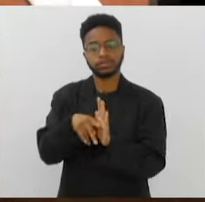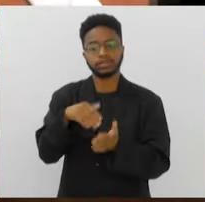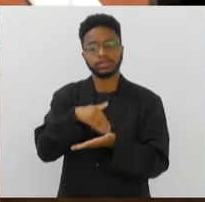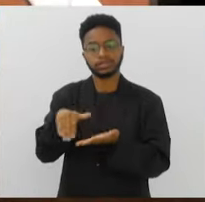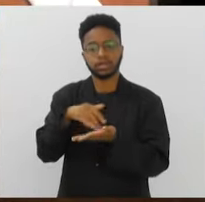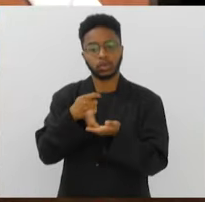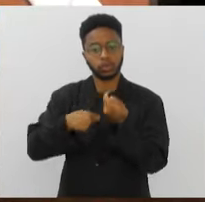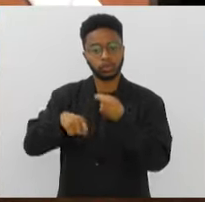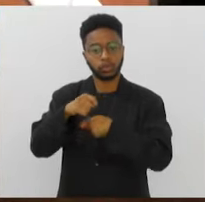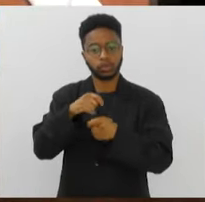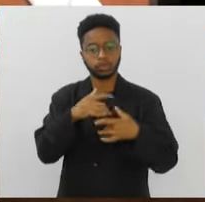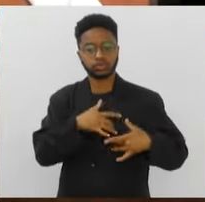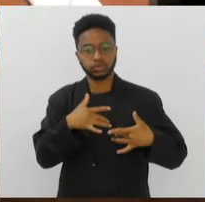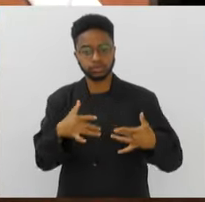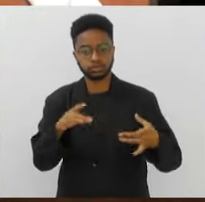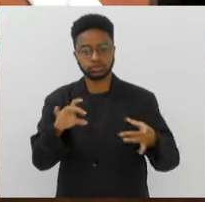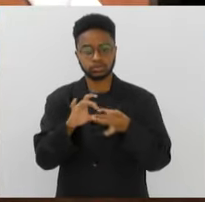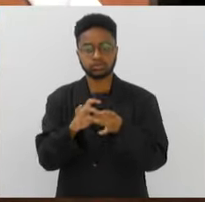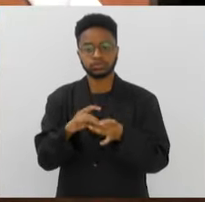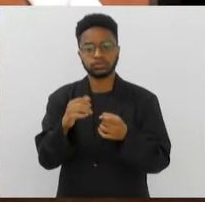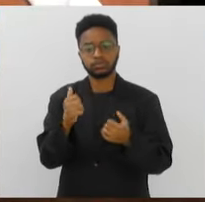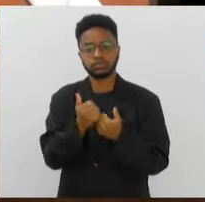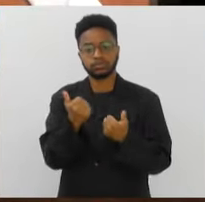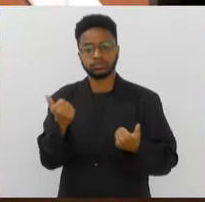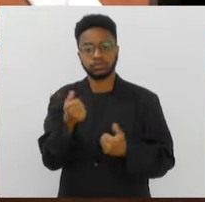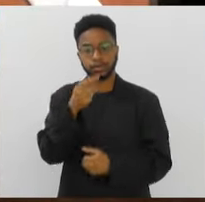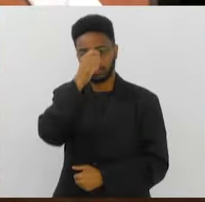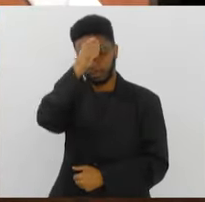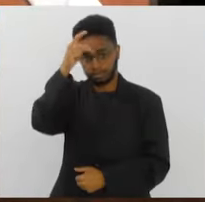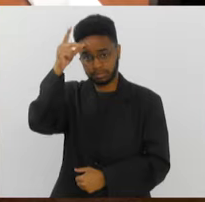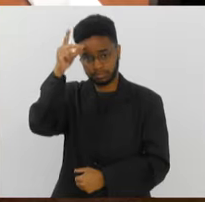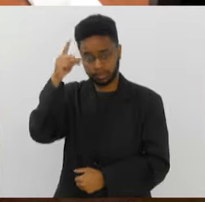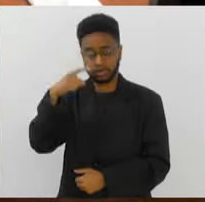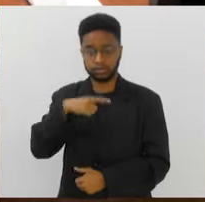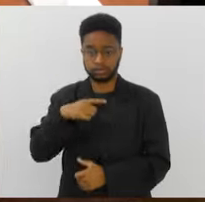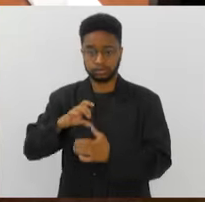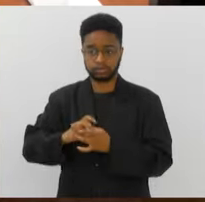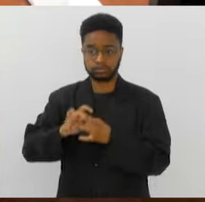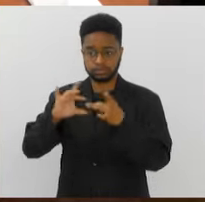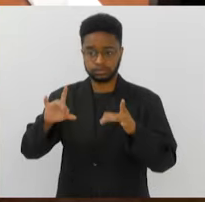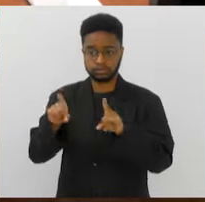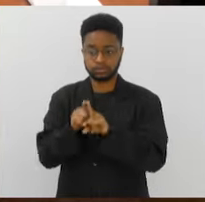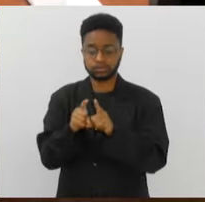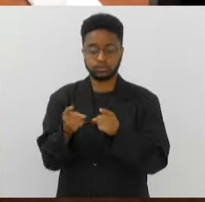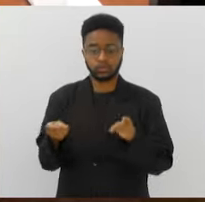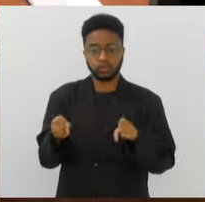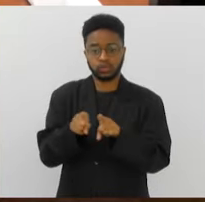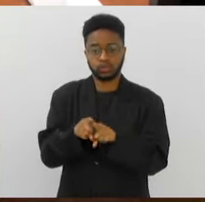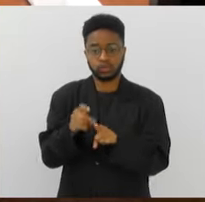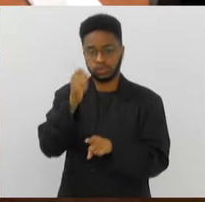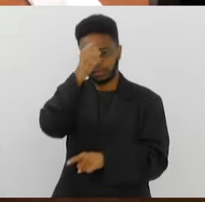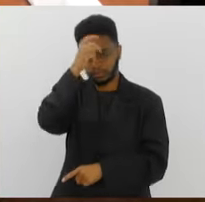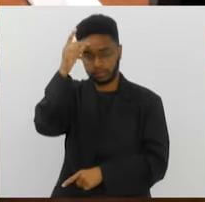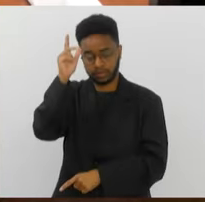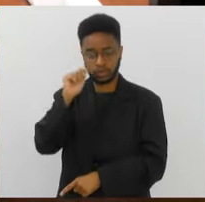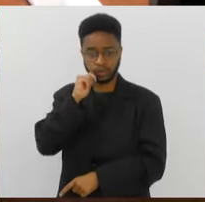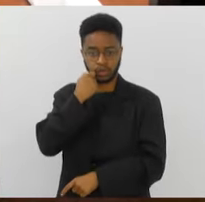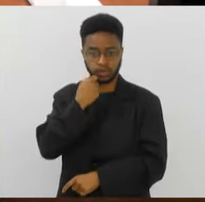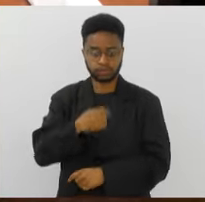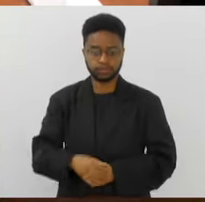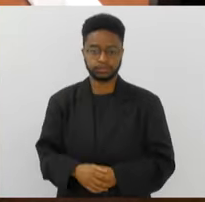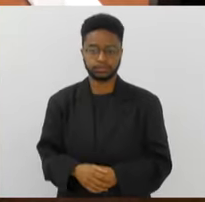Solidária, ligado ao vice-prefeito de Maricá, licenciado, apaniguado do prefeito Eduardo